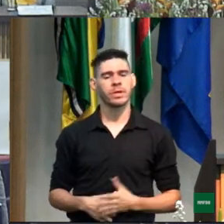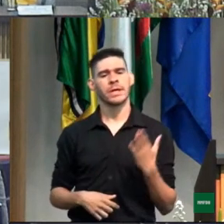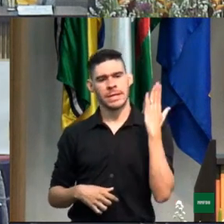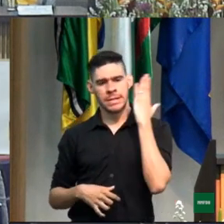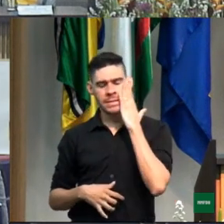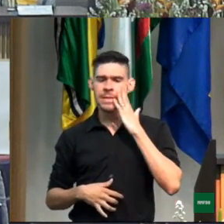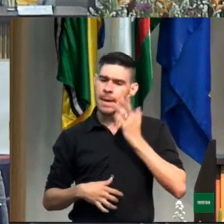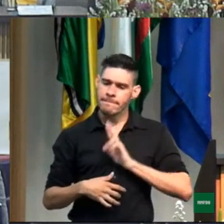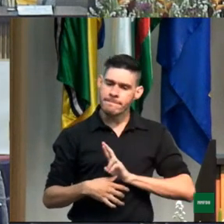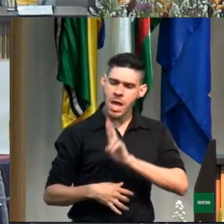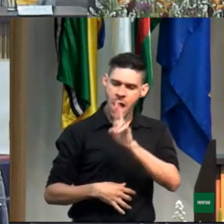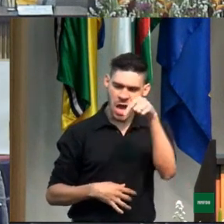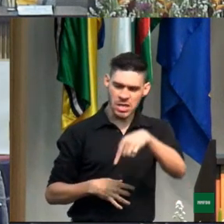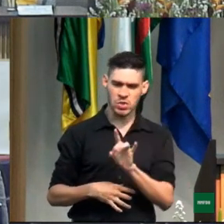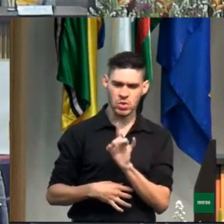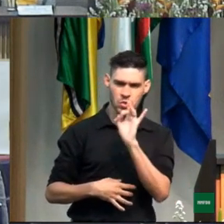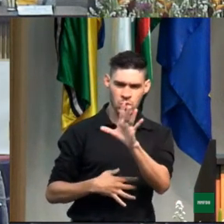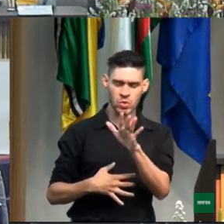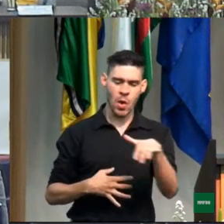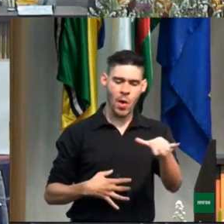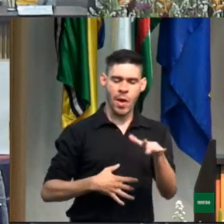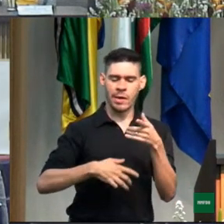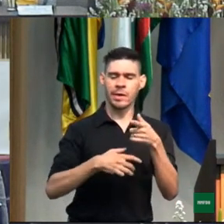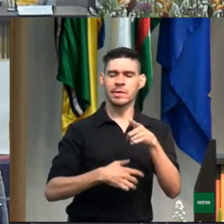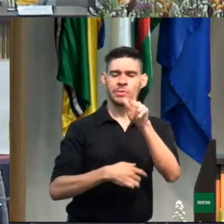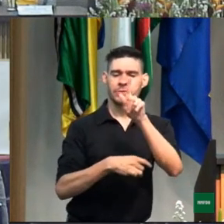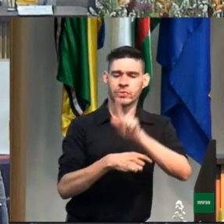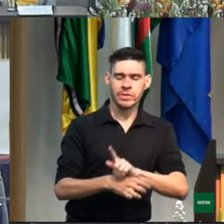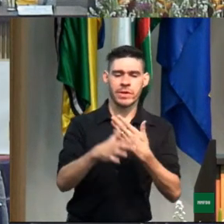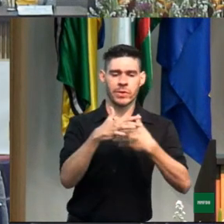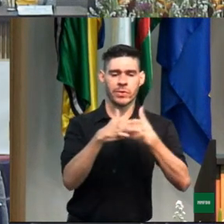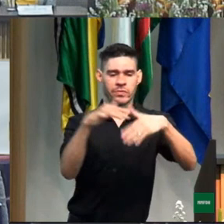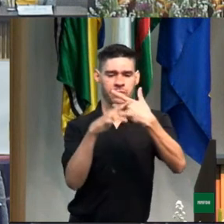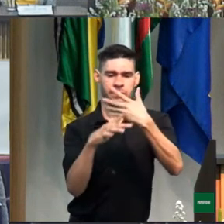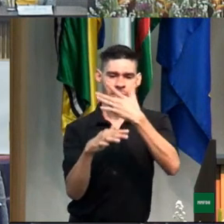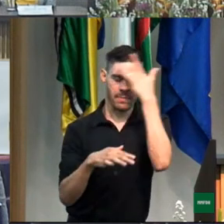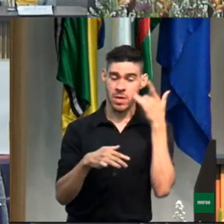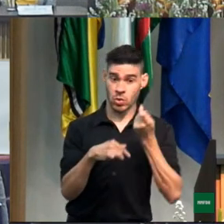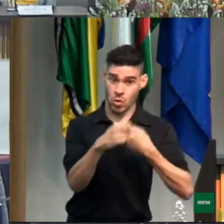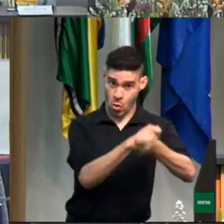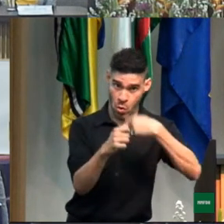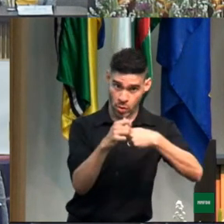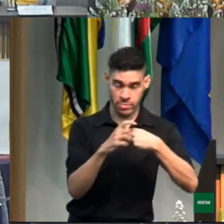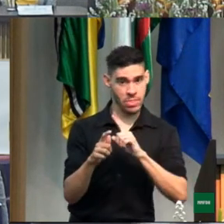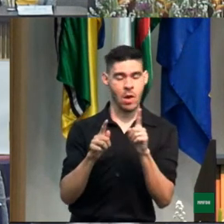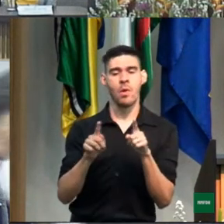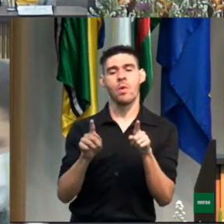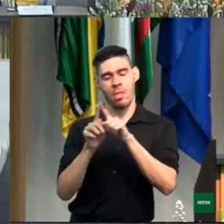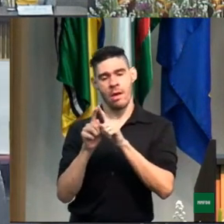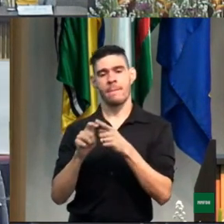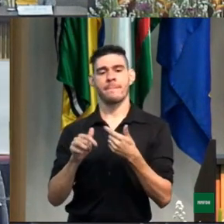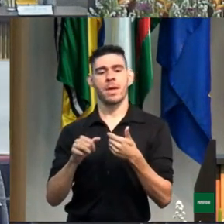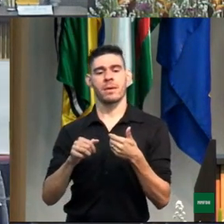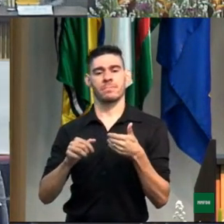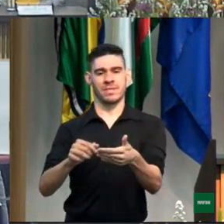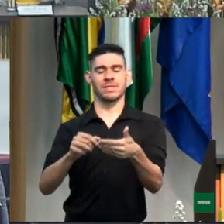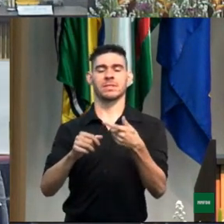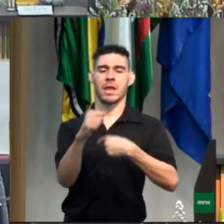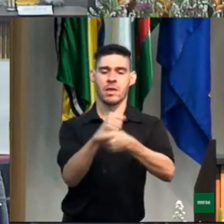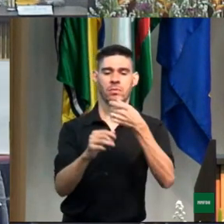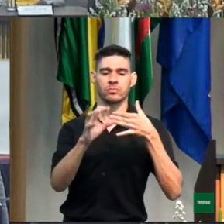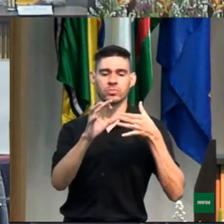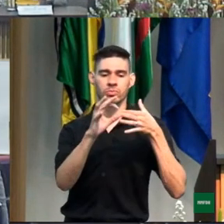a parte de gestão de pessoas, desenvolvimento de pessoas do Ministério da Economia, mas a gente tem no Ministério da Economia hoje áreas finalísticas